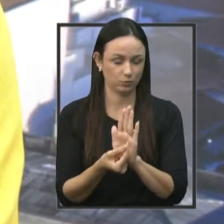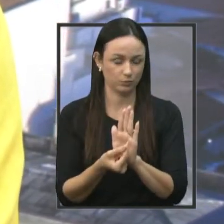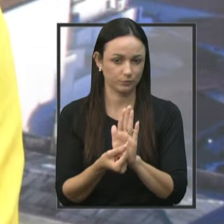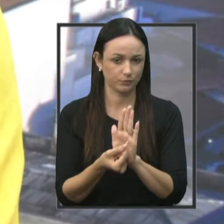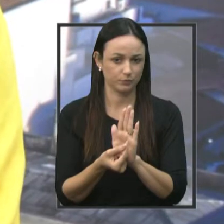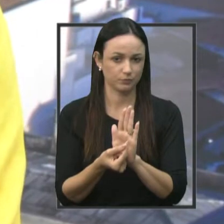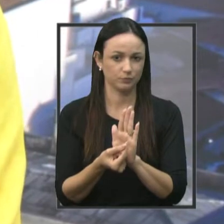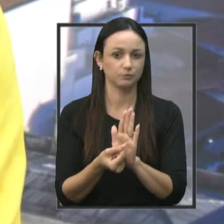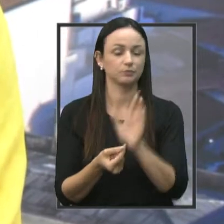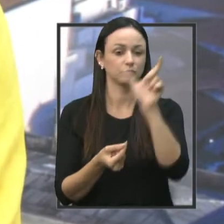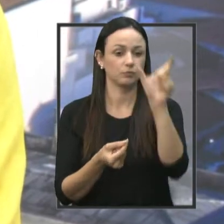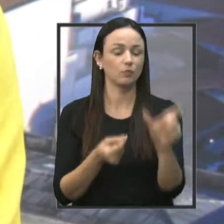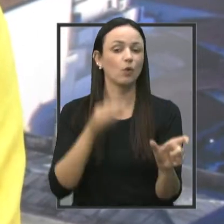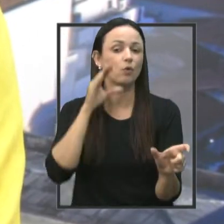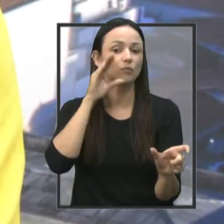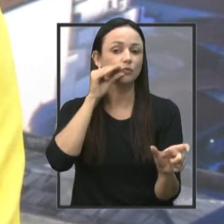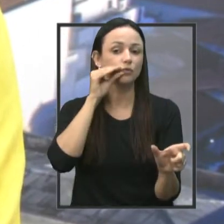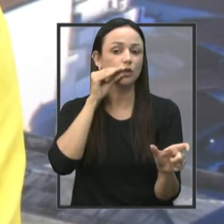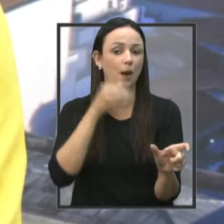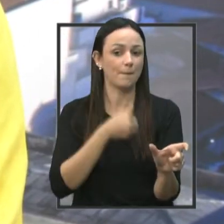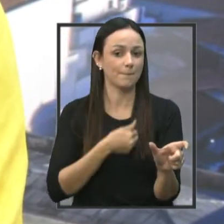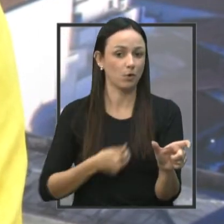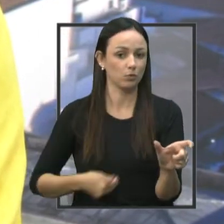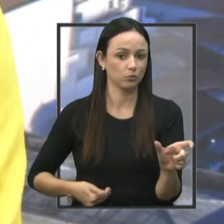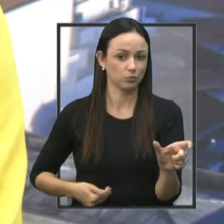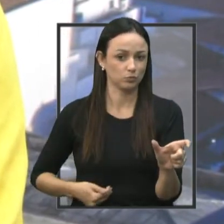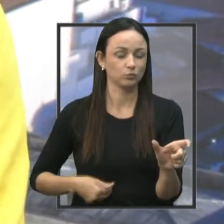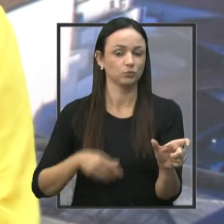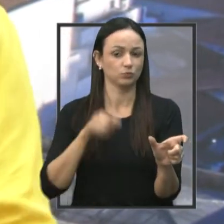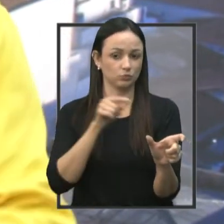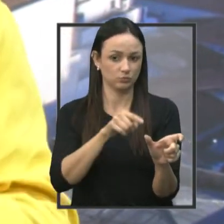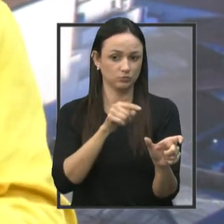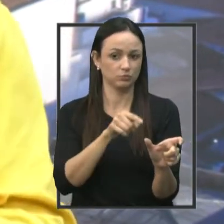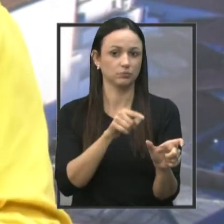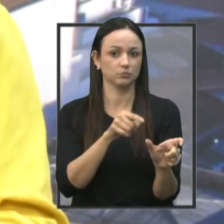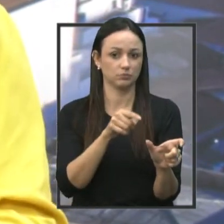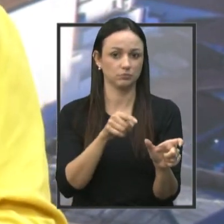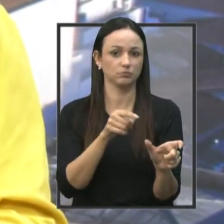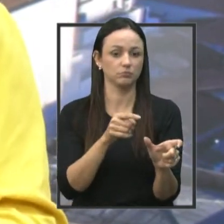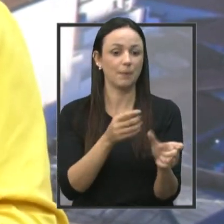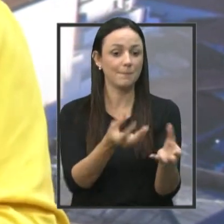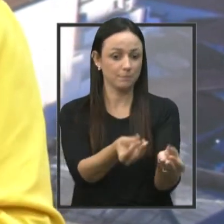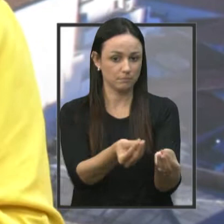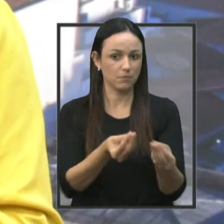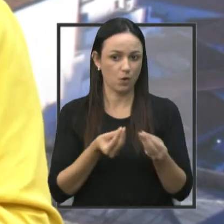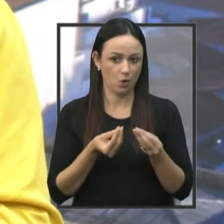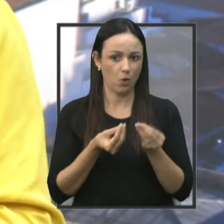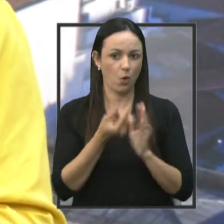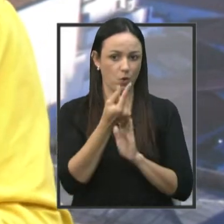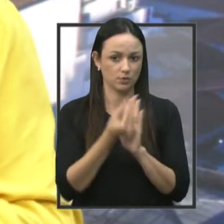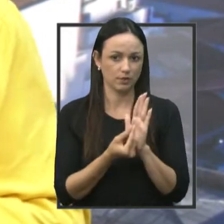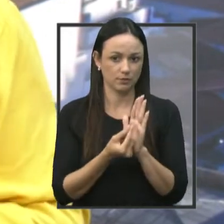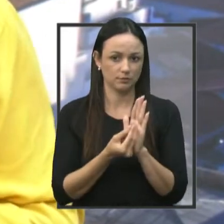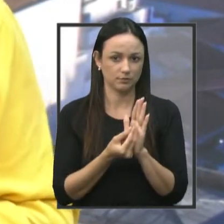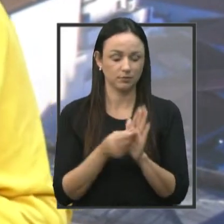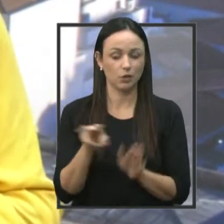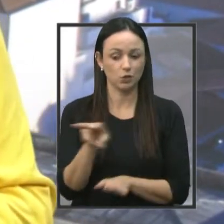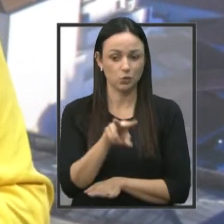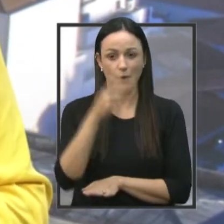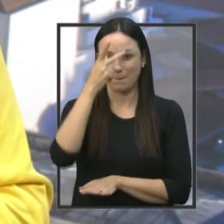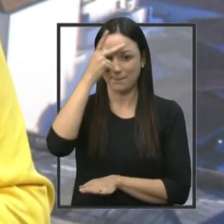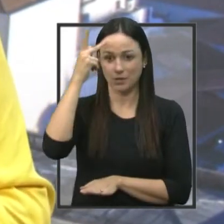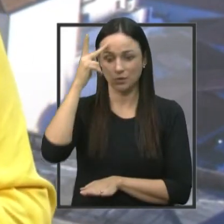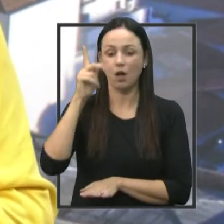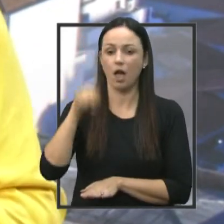o funcionário público que colheu os orçamentos. Essas pessoas são investigadas na